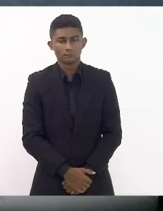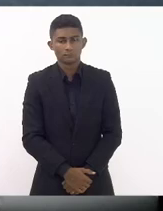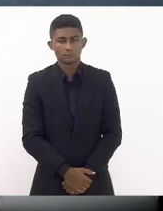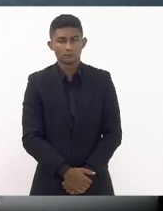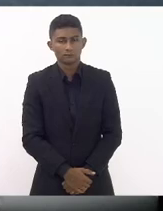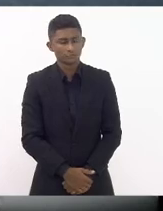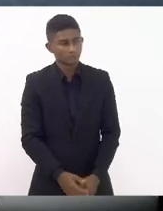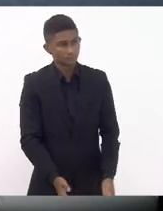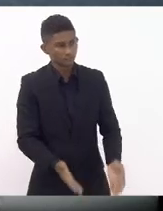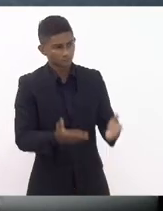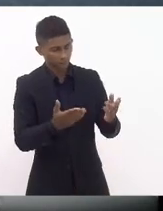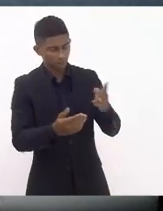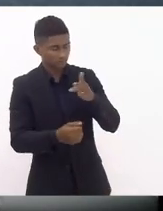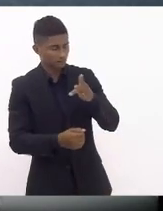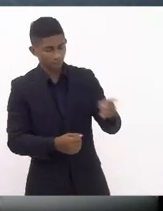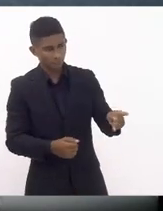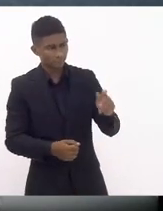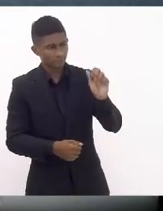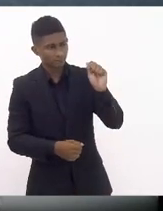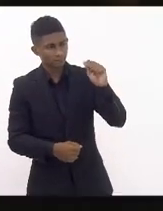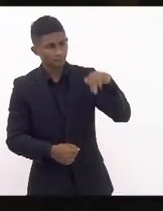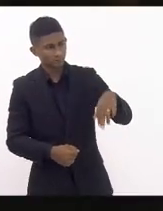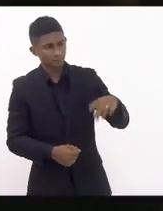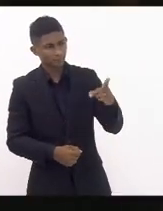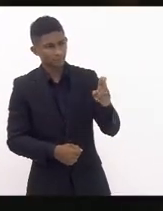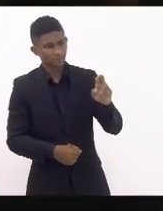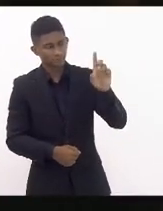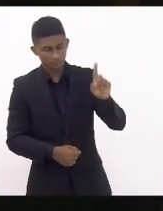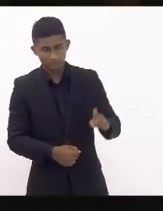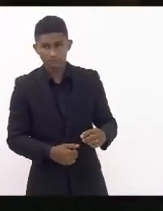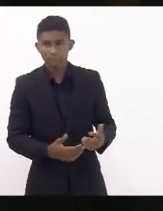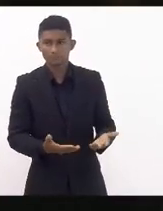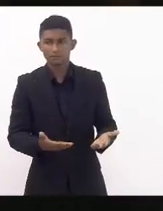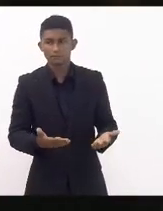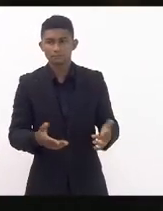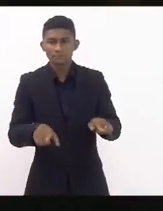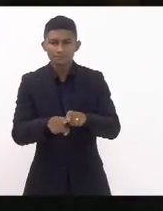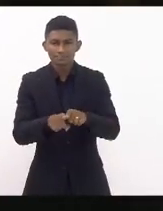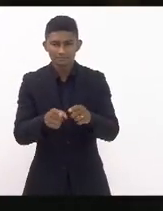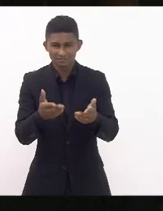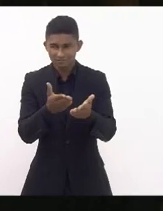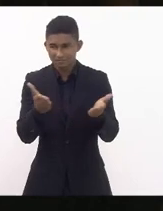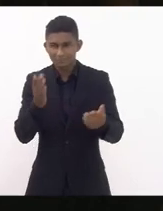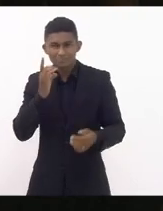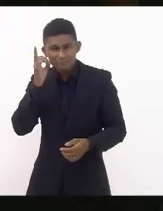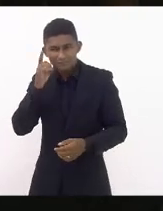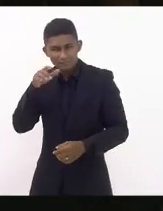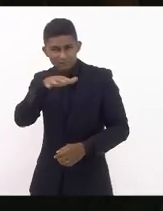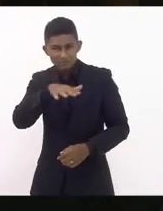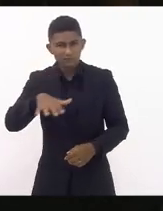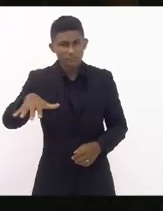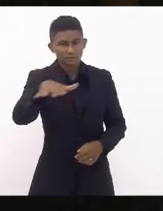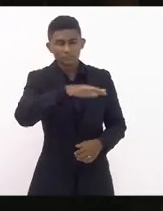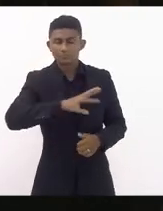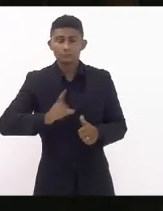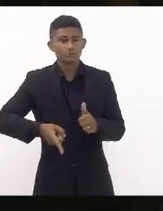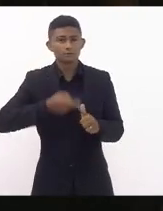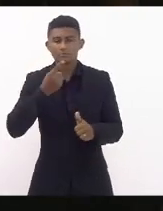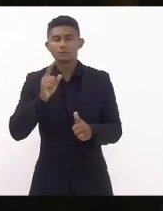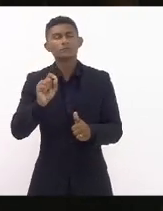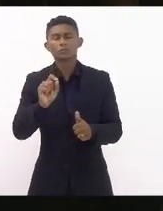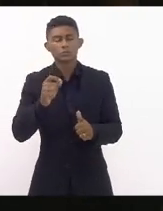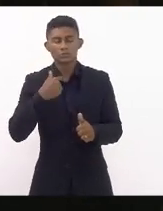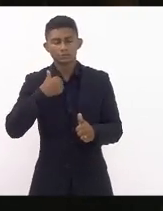Senhor presidente André Siciliano, senhoras e senhores deputados, em primeiro lugar, quero